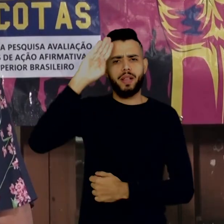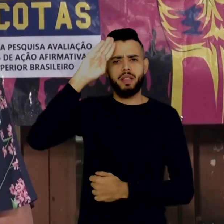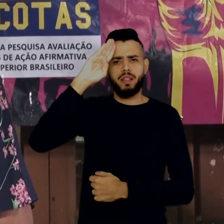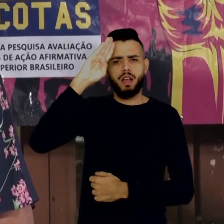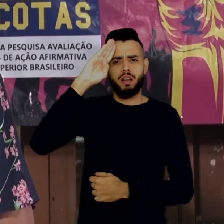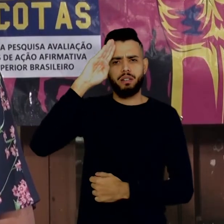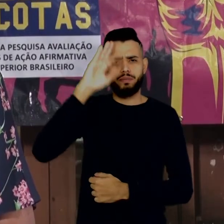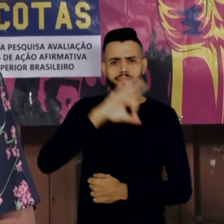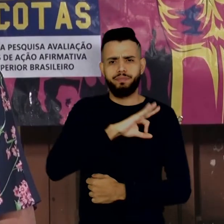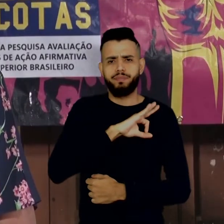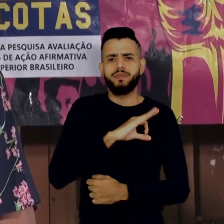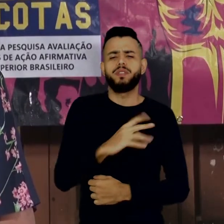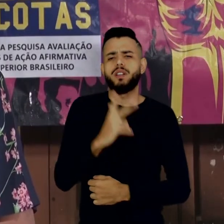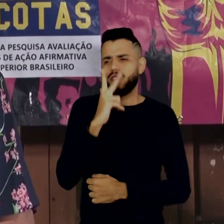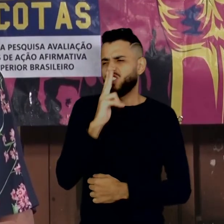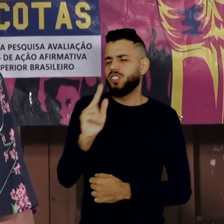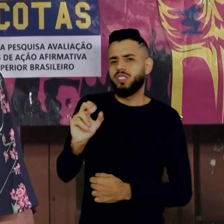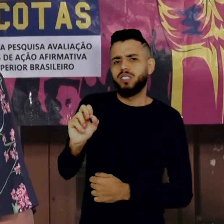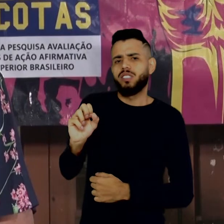o Salles que trouxe...